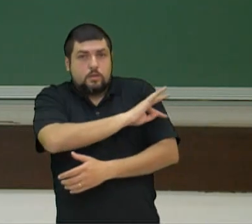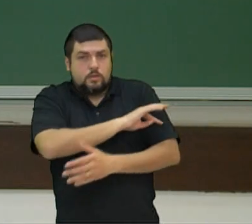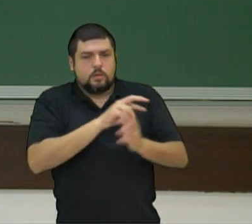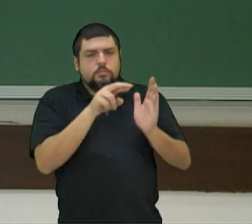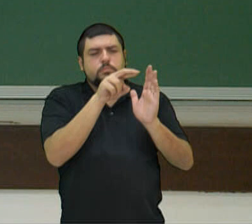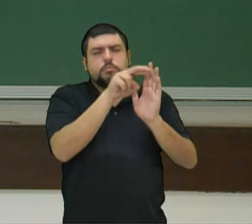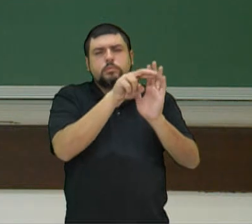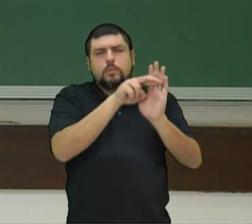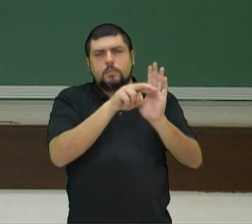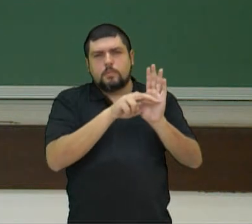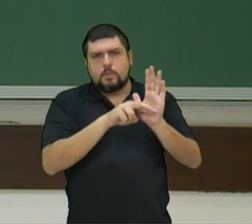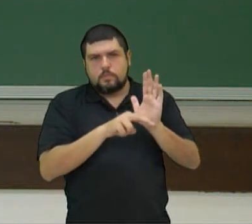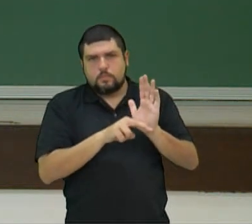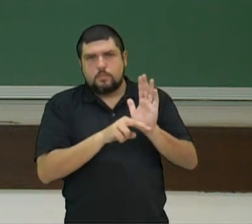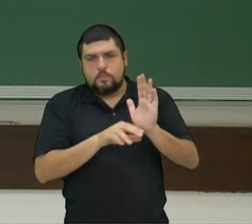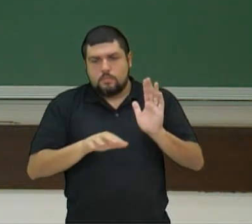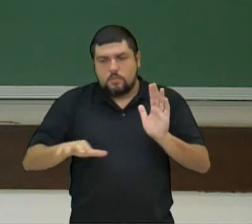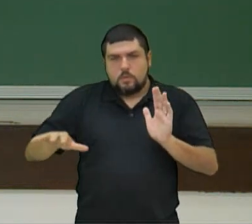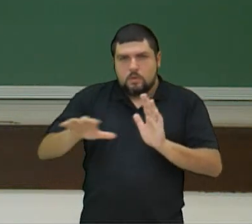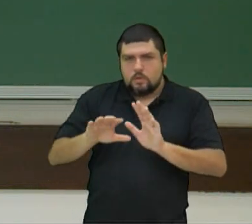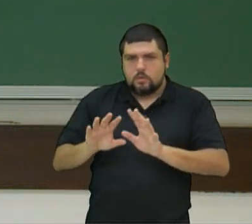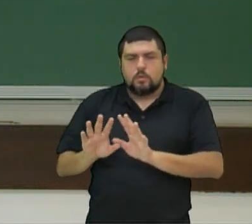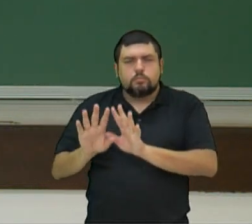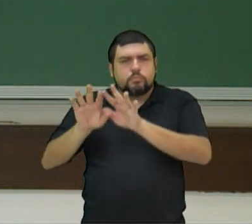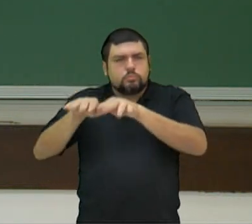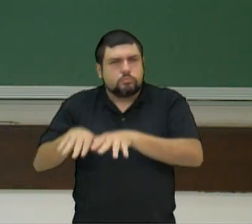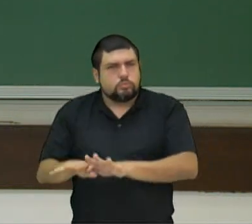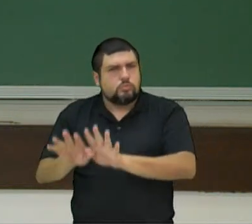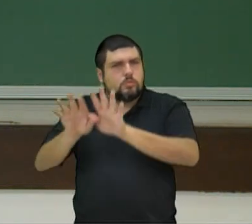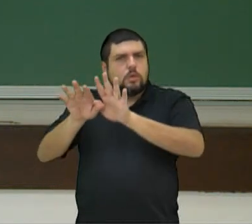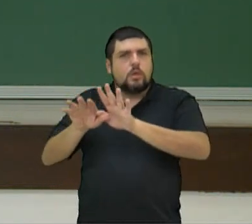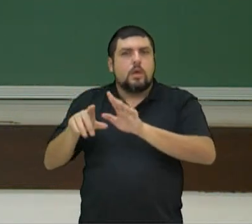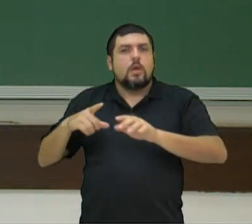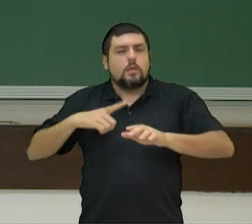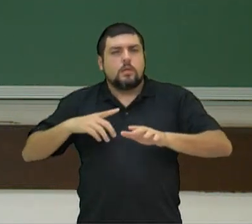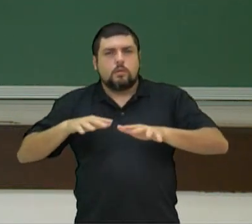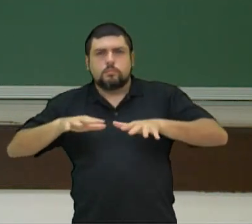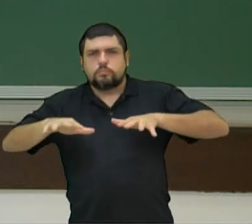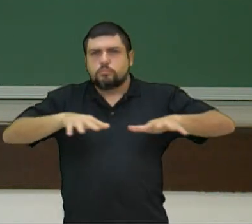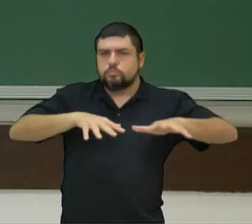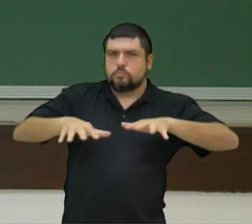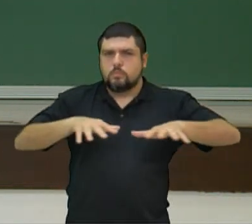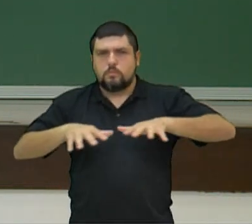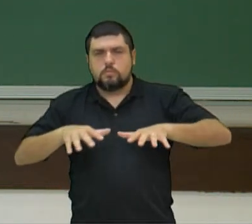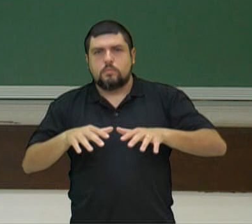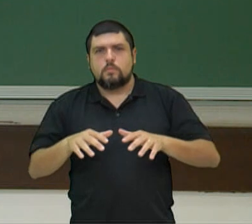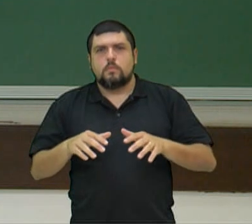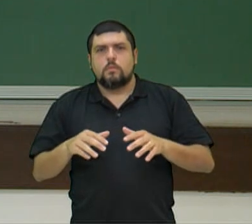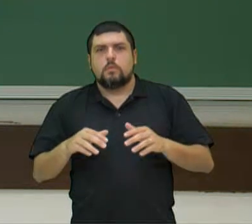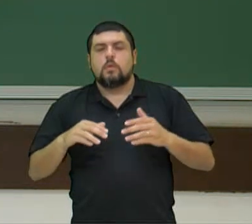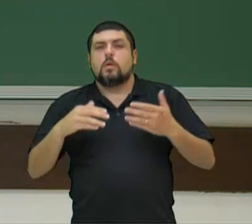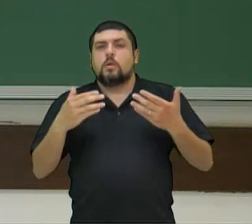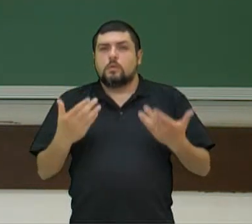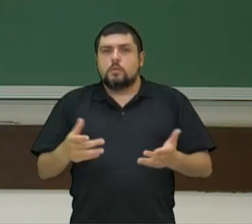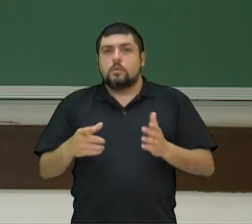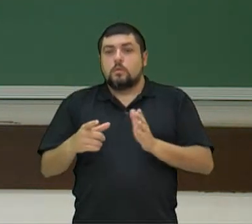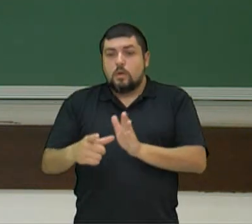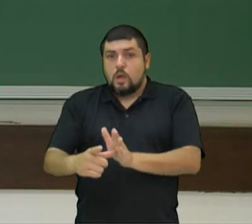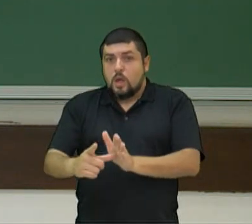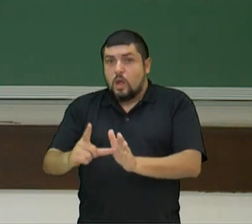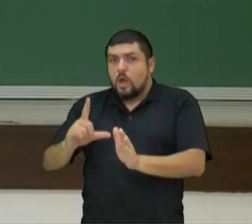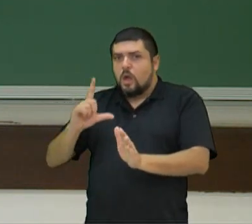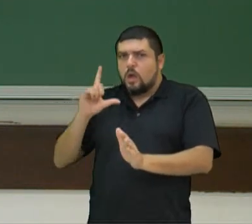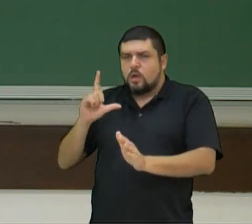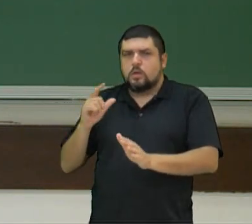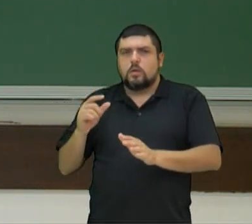participantes eles são obrigados a executar alguns movimentos. Então, bem antes da competição, esses